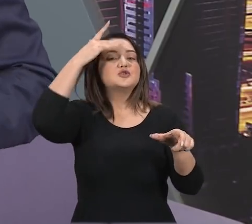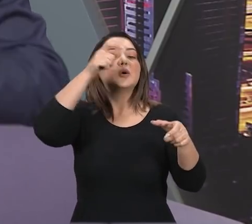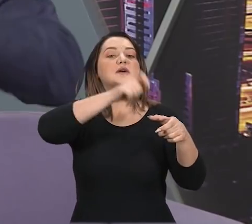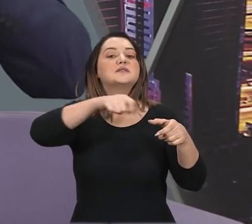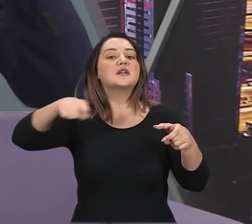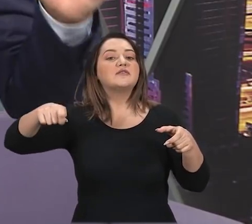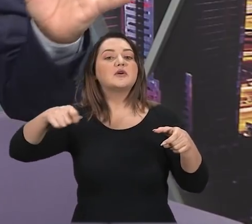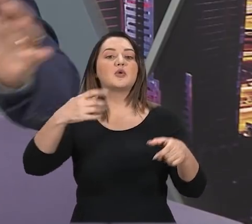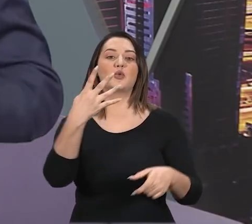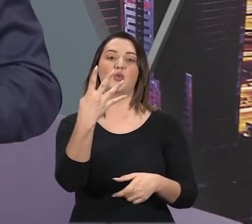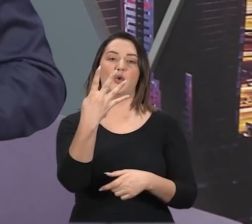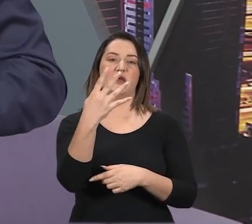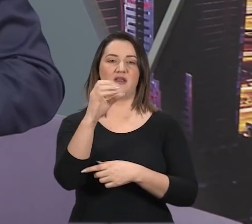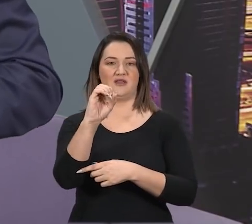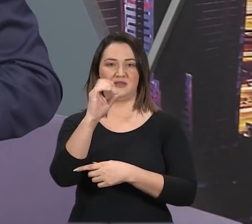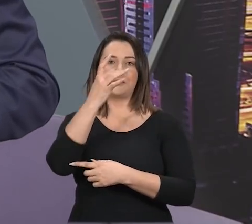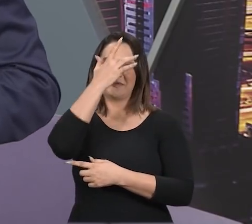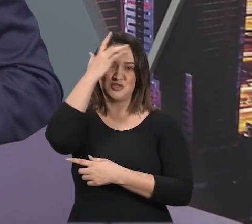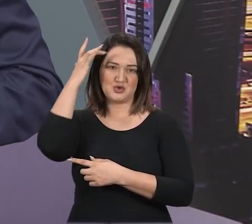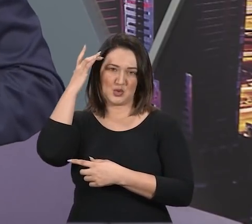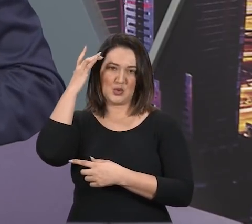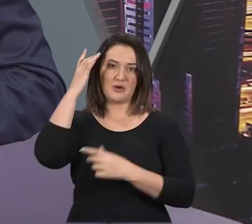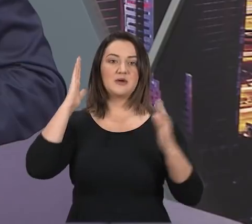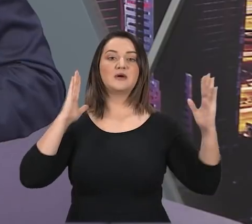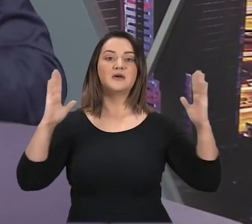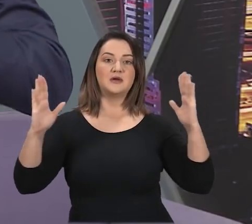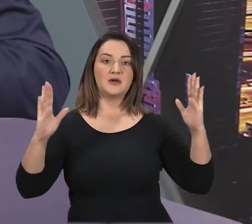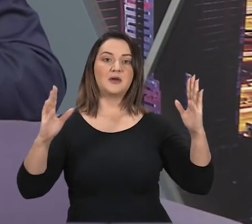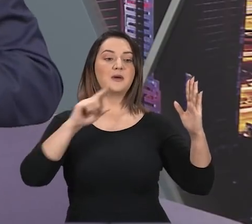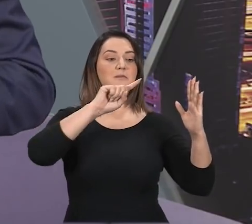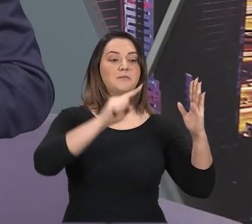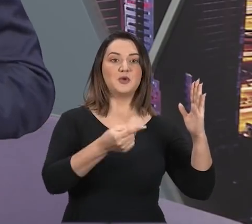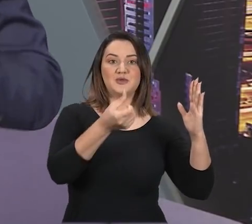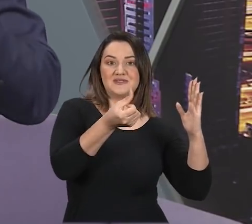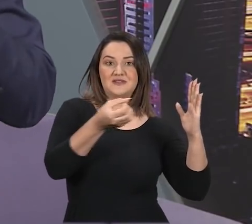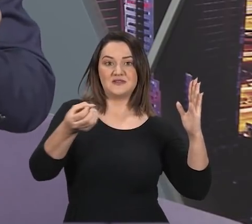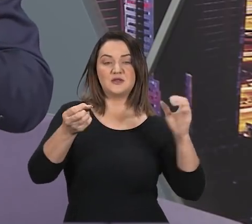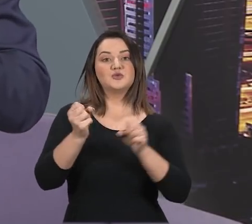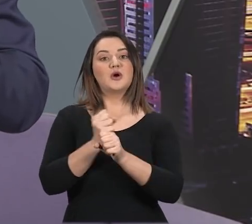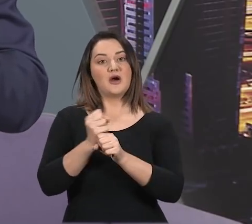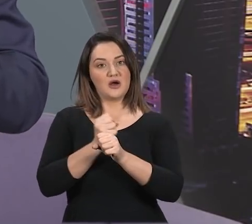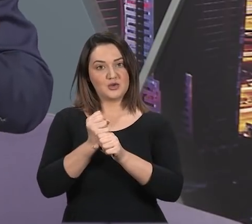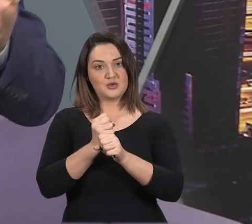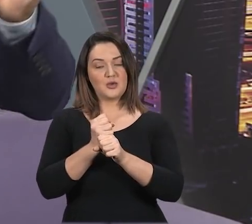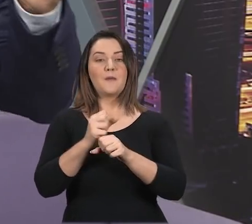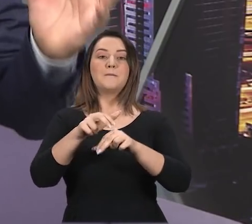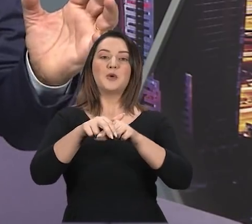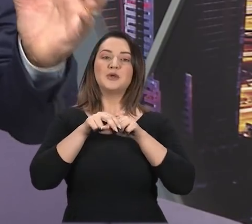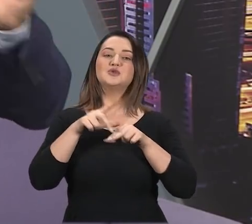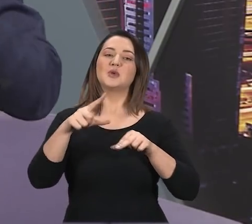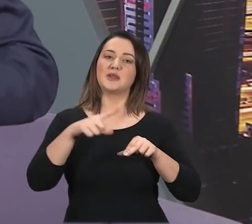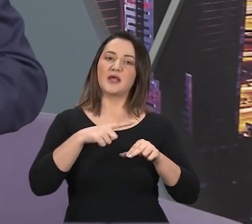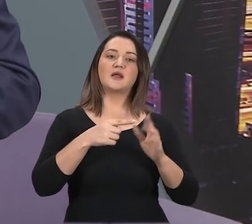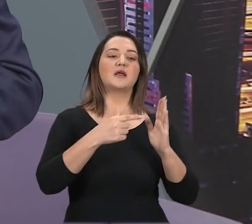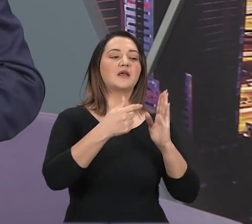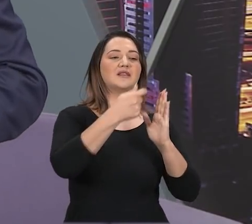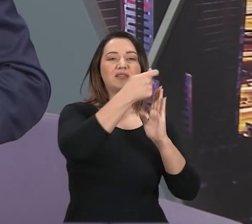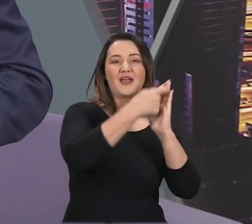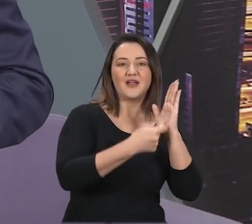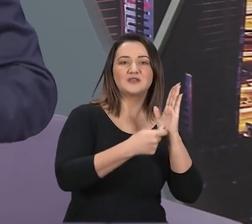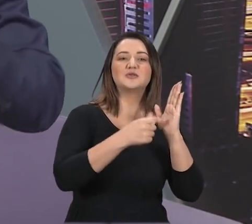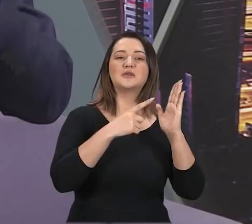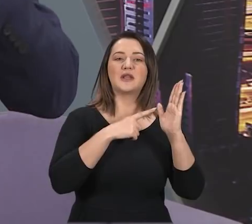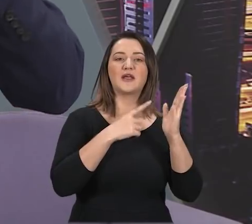pessoas num período aproximado de 1.600 anos. Este livro está dividido entre capítulos e